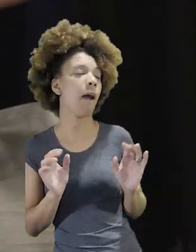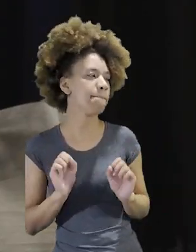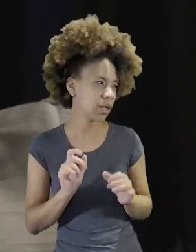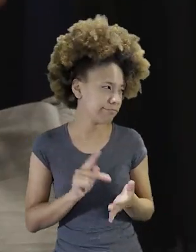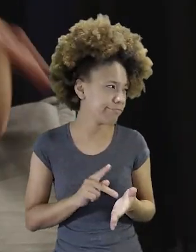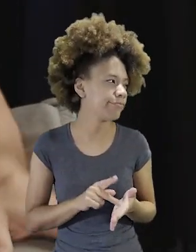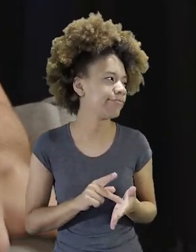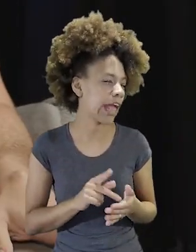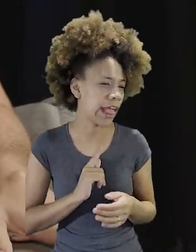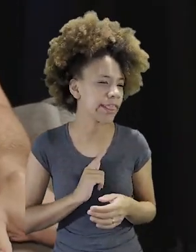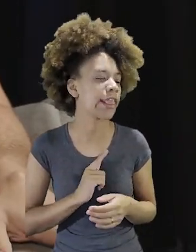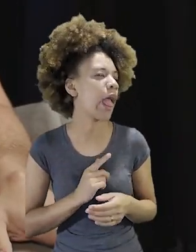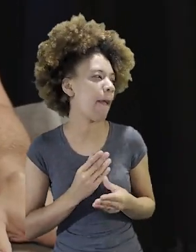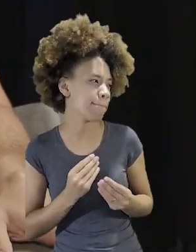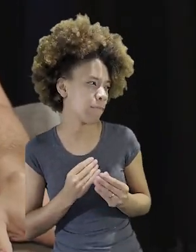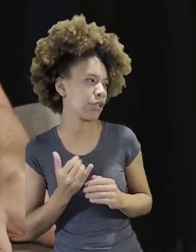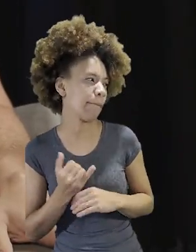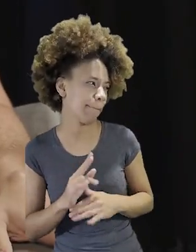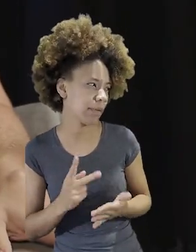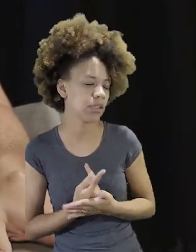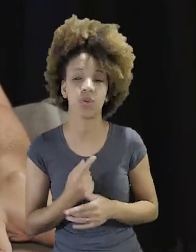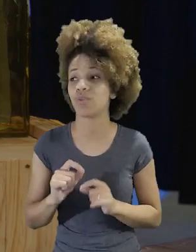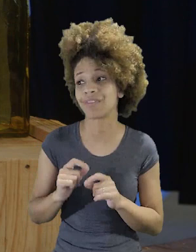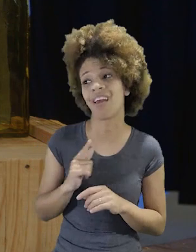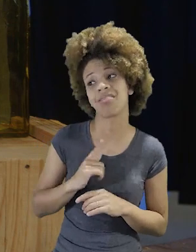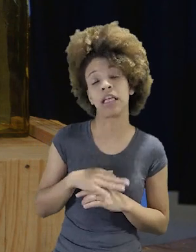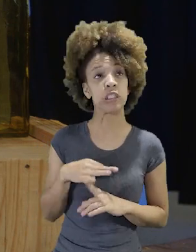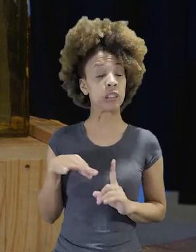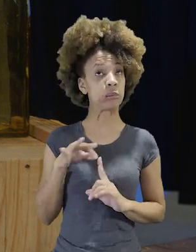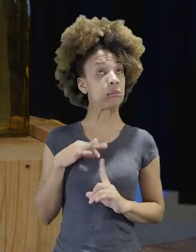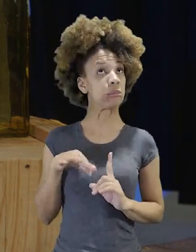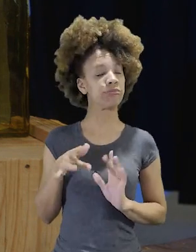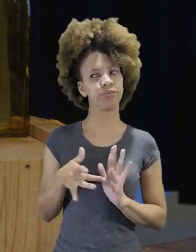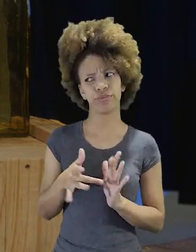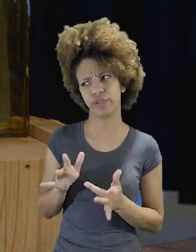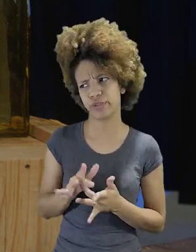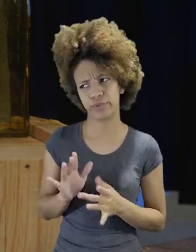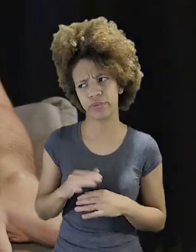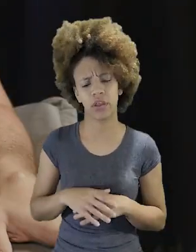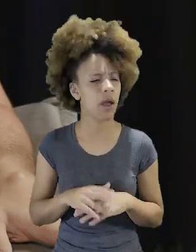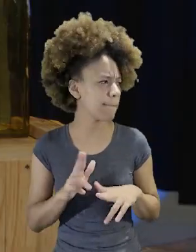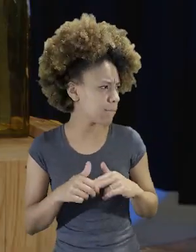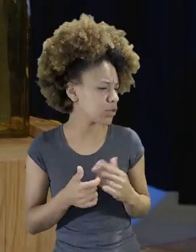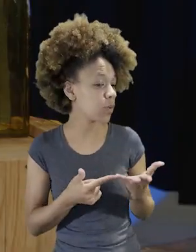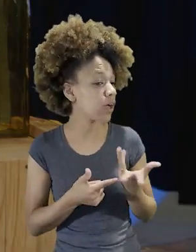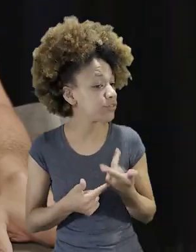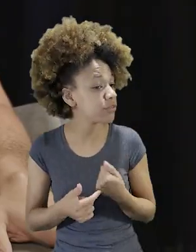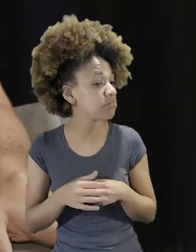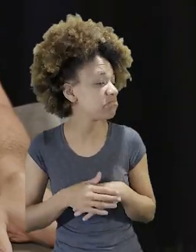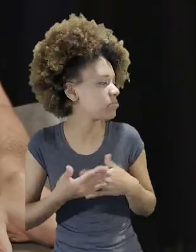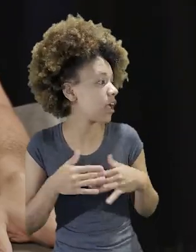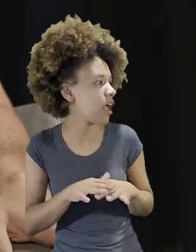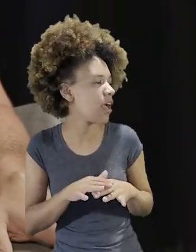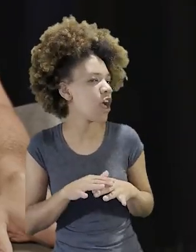Olha você pode ter certeza cara que tem muita merda ou o que tem de Santo por aí Jesus amado por isso